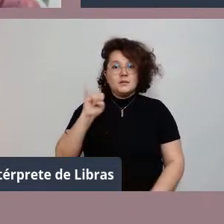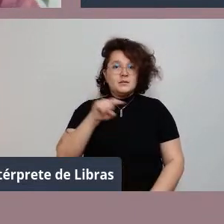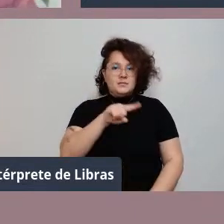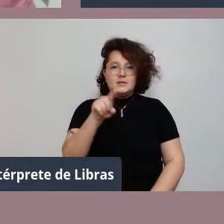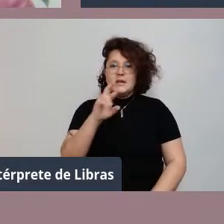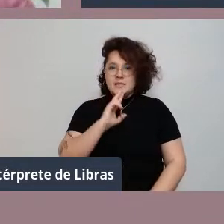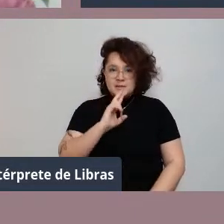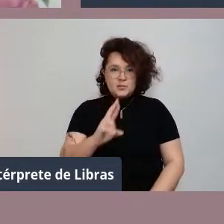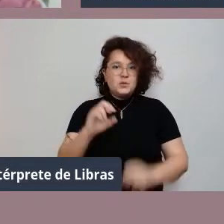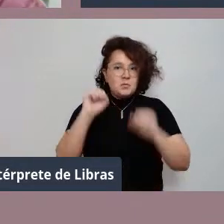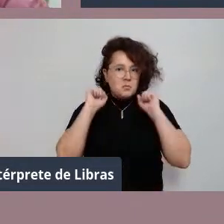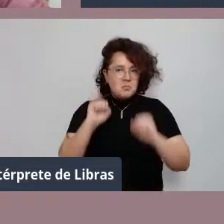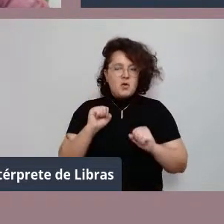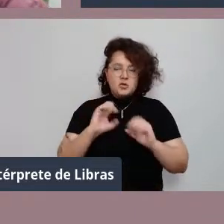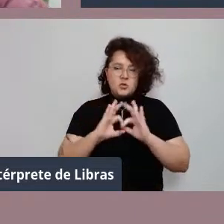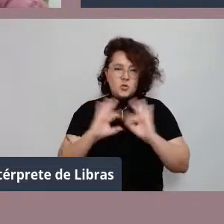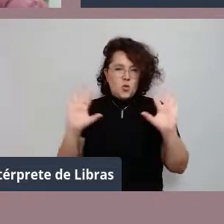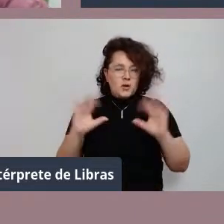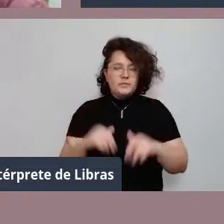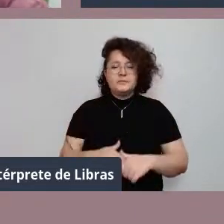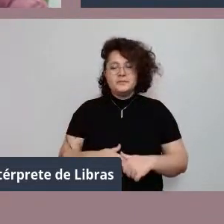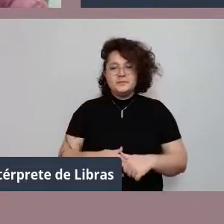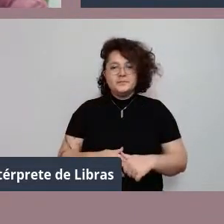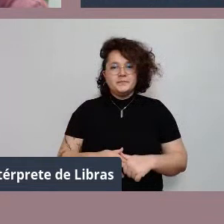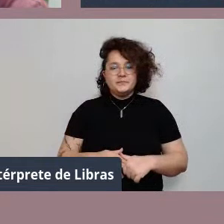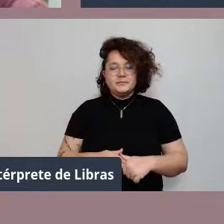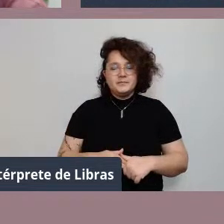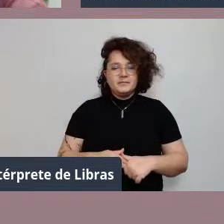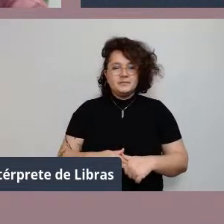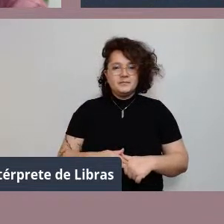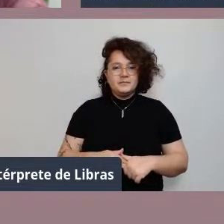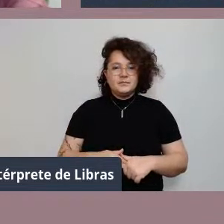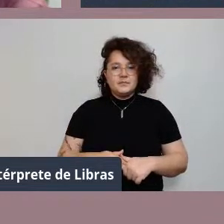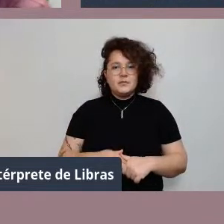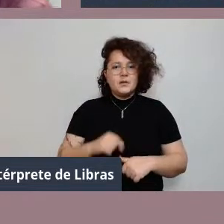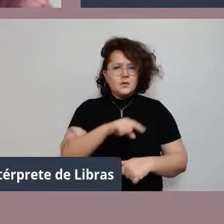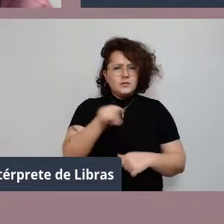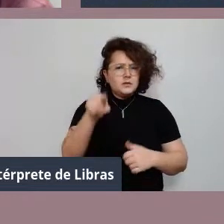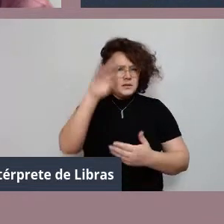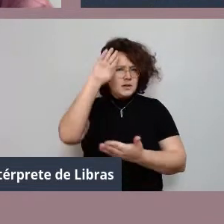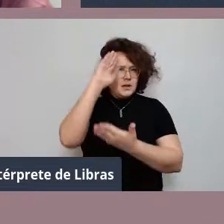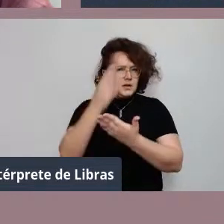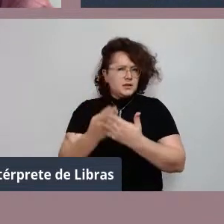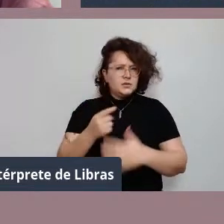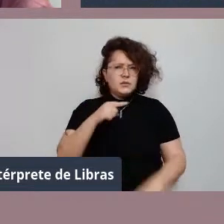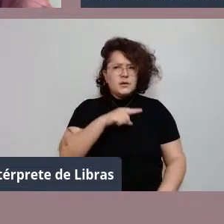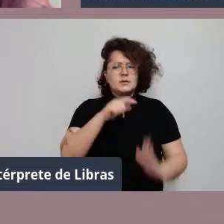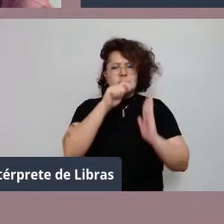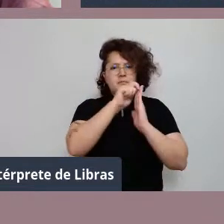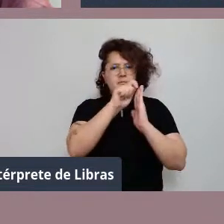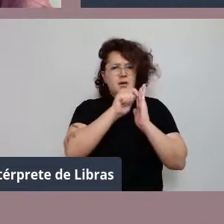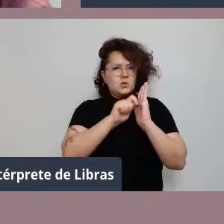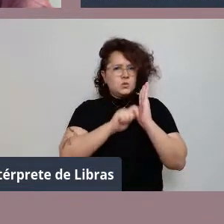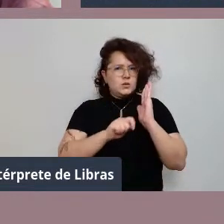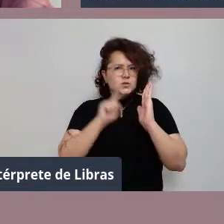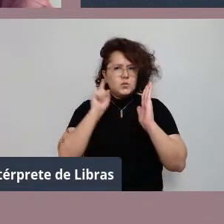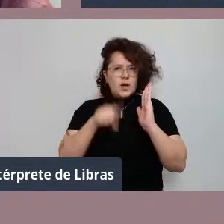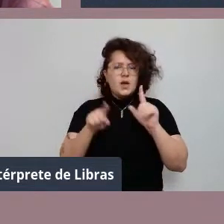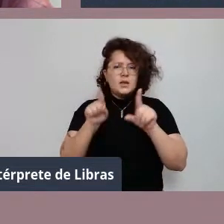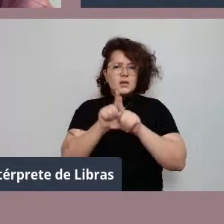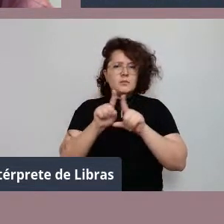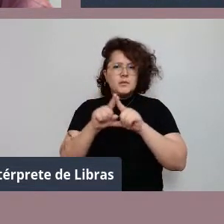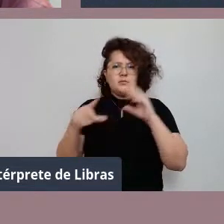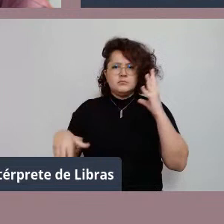inclusive vocês três, caso queira. Vocês acreditam que os manuscritos sejam uma extensão da obra